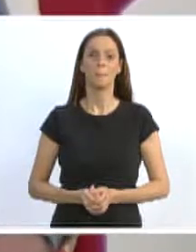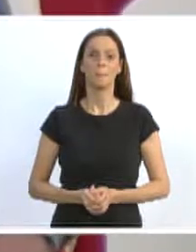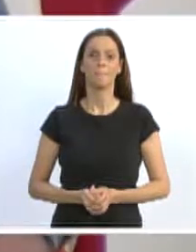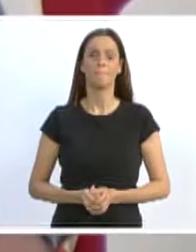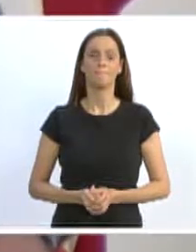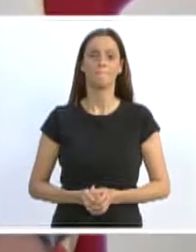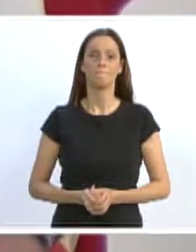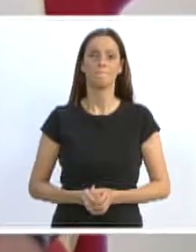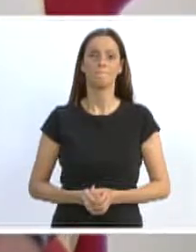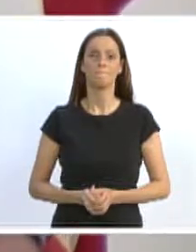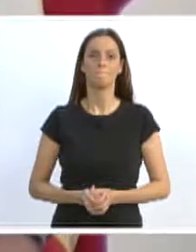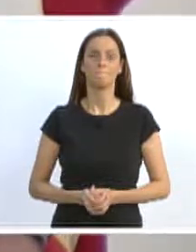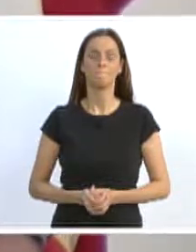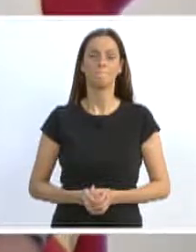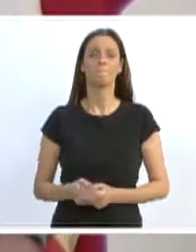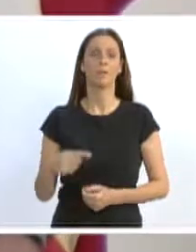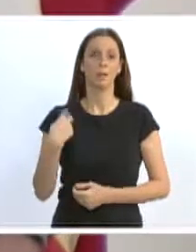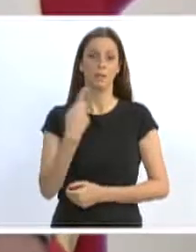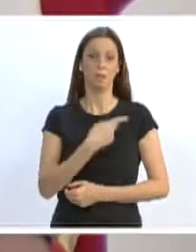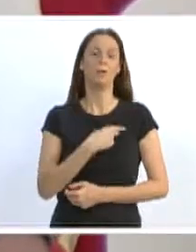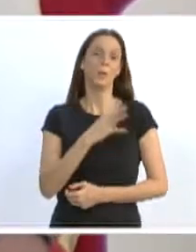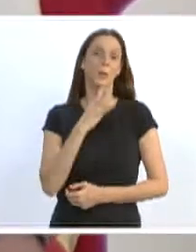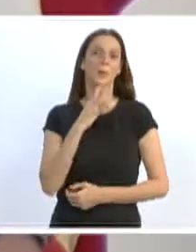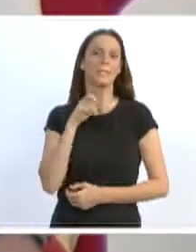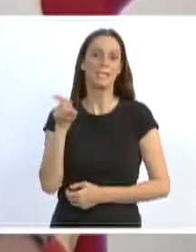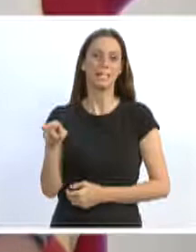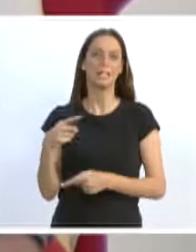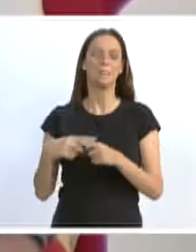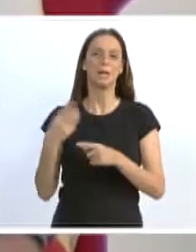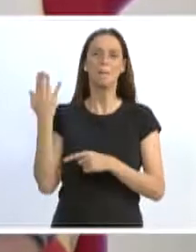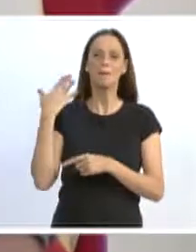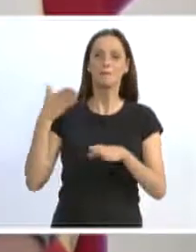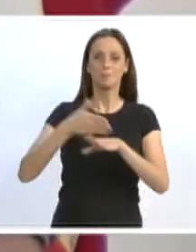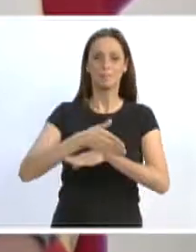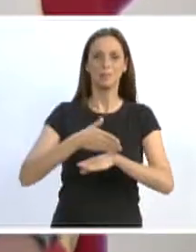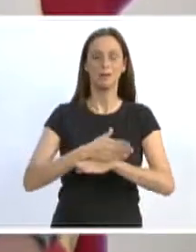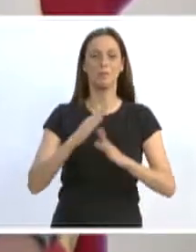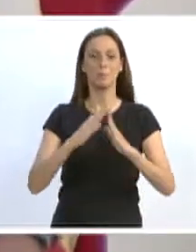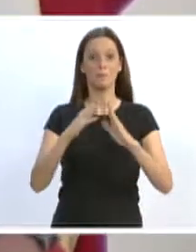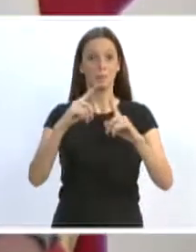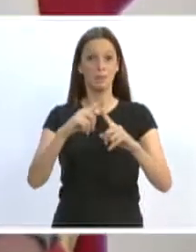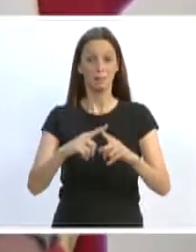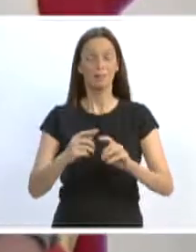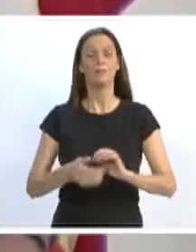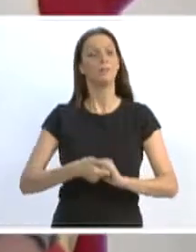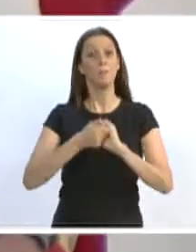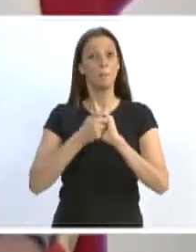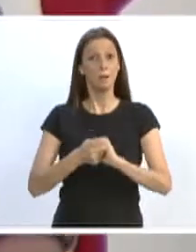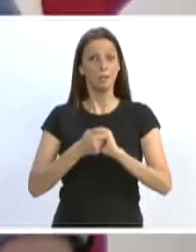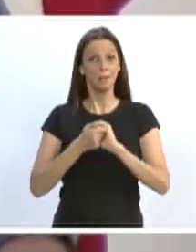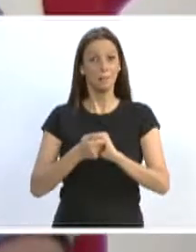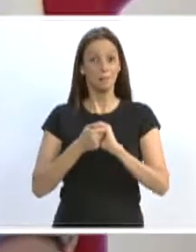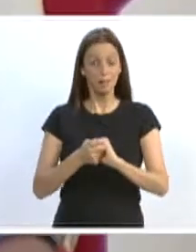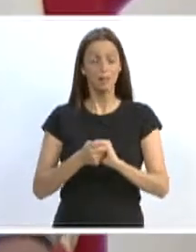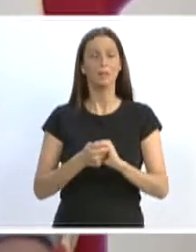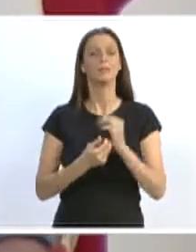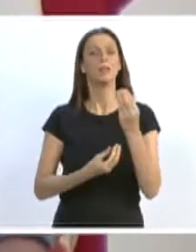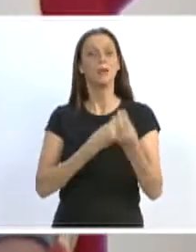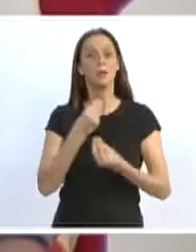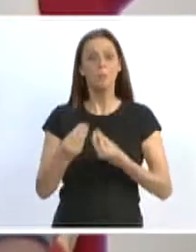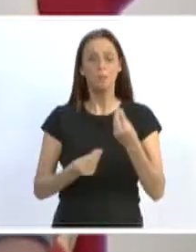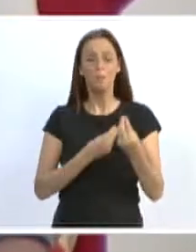conhecimento com a pessoa dele devido à igreja que ele freqüentava e quero parabenizar a forma que foi conduzido os trabalhos